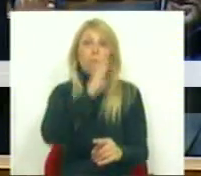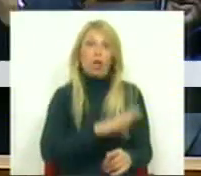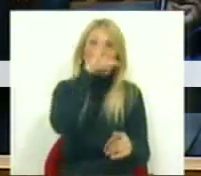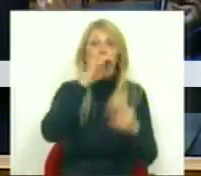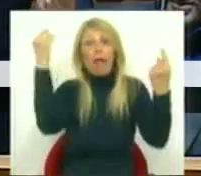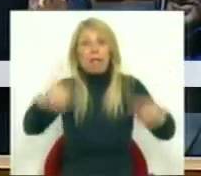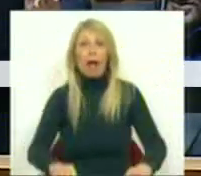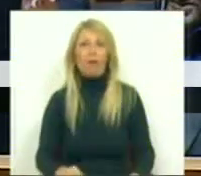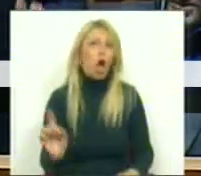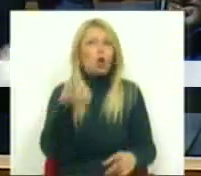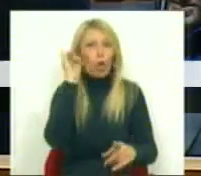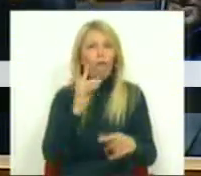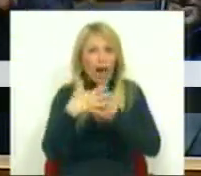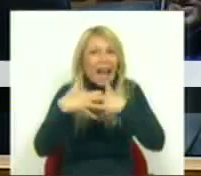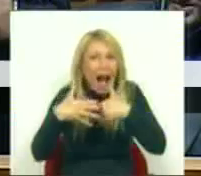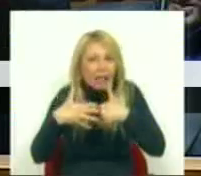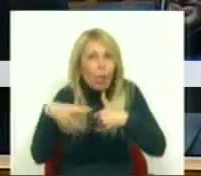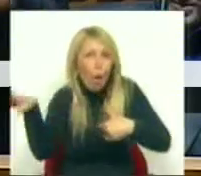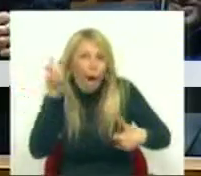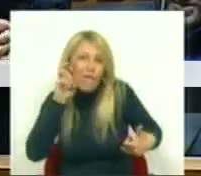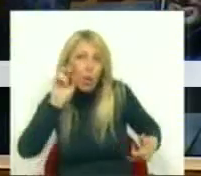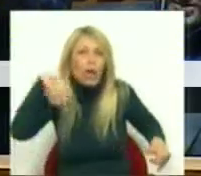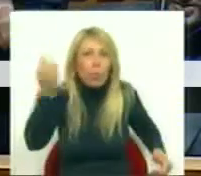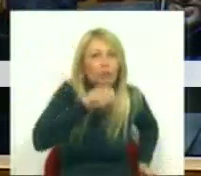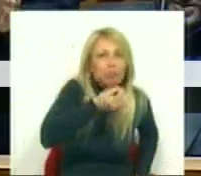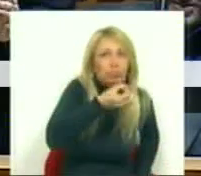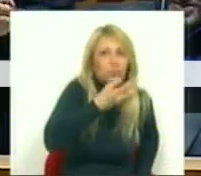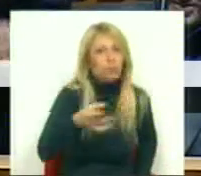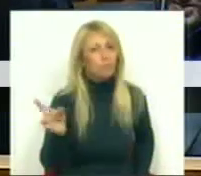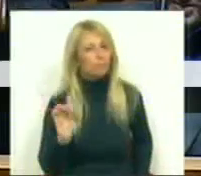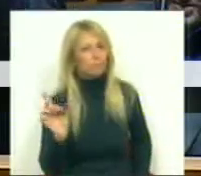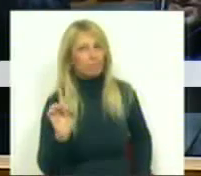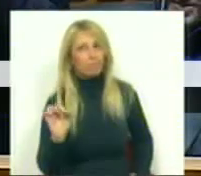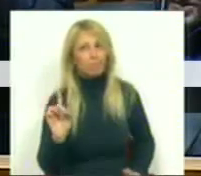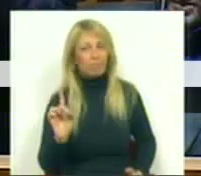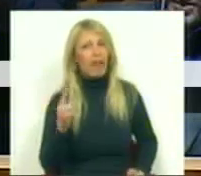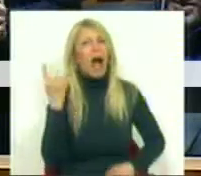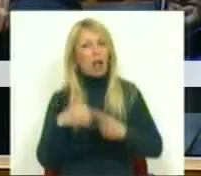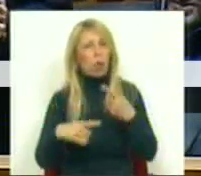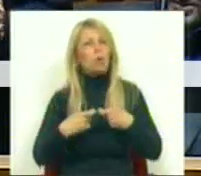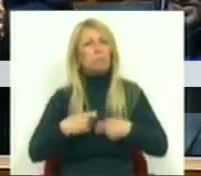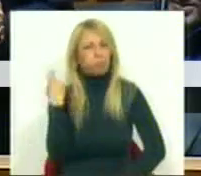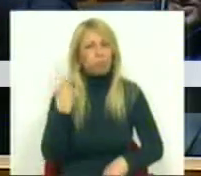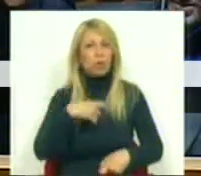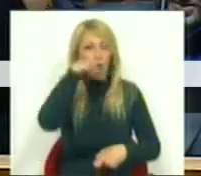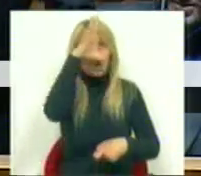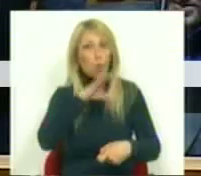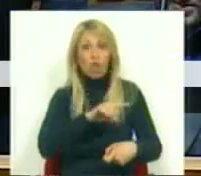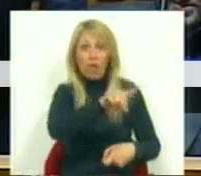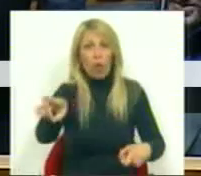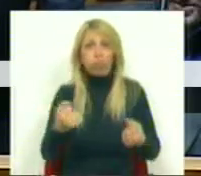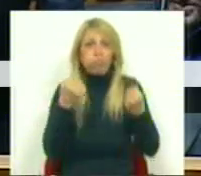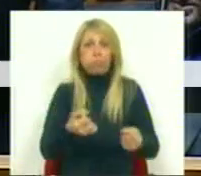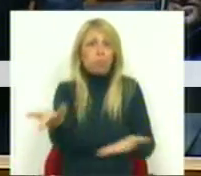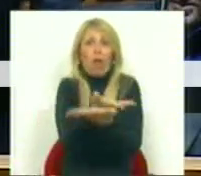do que se tinha passado no Conselho de Ministros. Alguma coisa bate errado no Governo e é que não se entendem. Mas tenho uma notícia